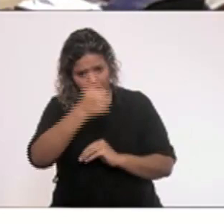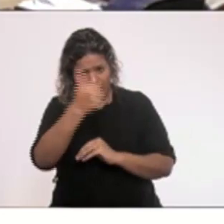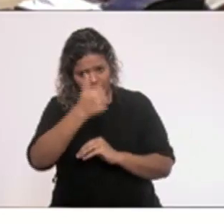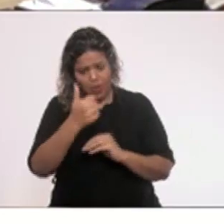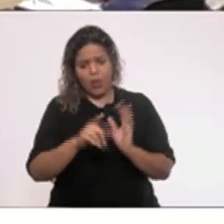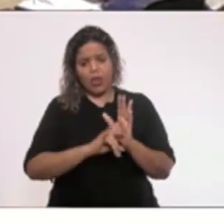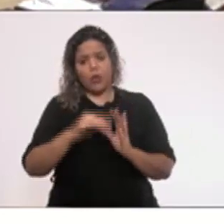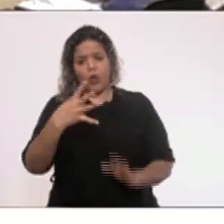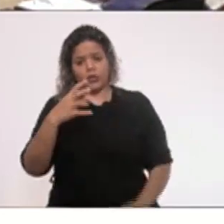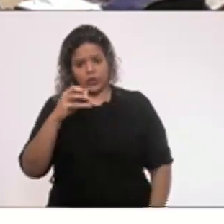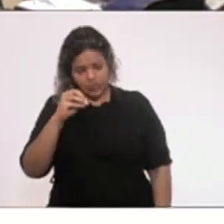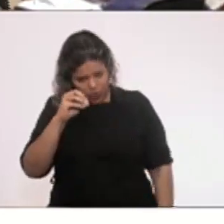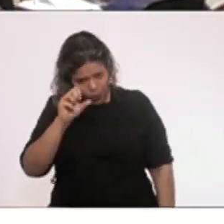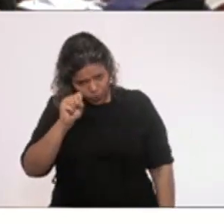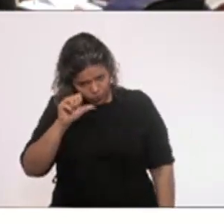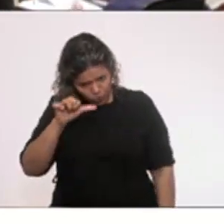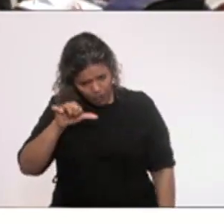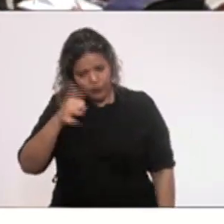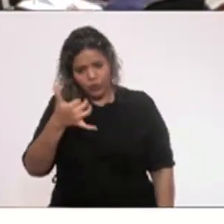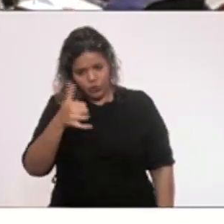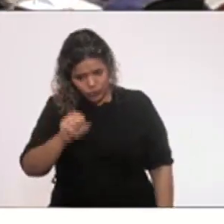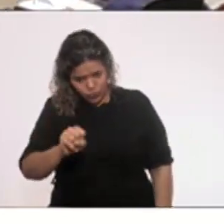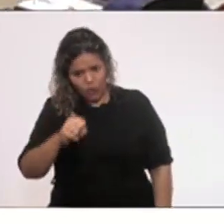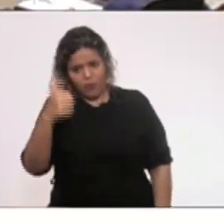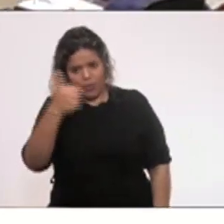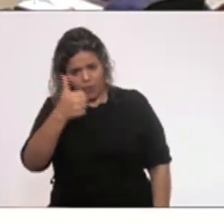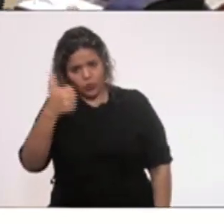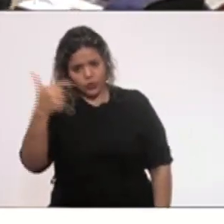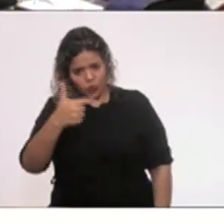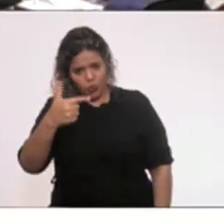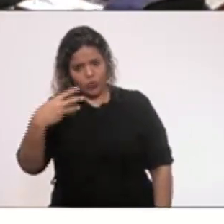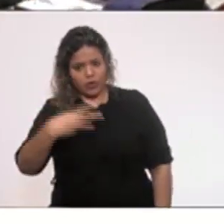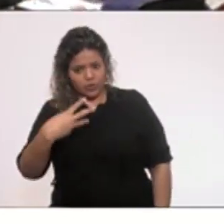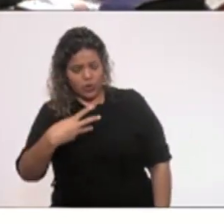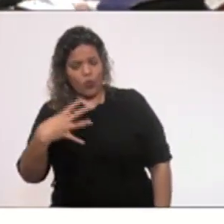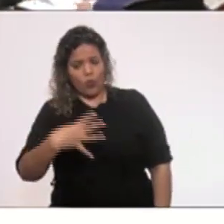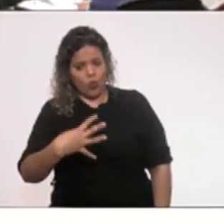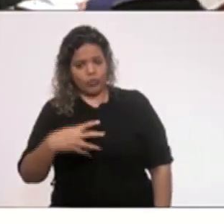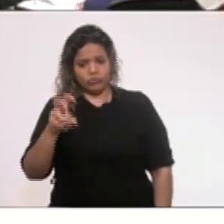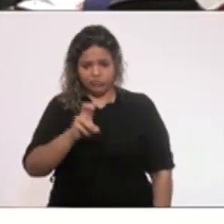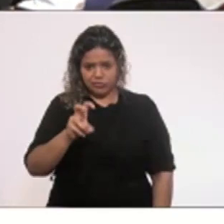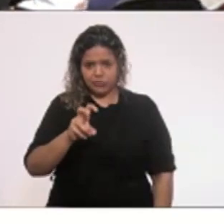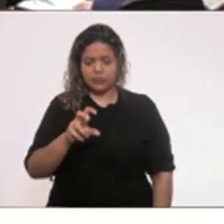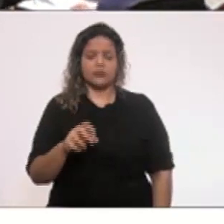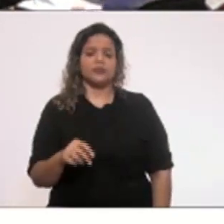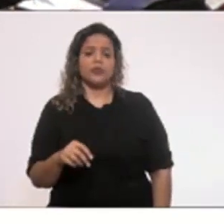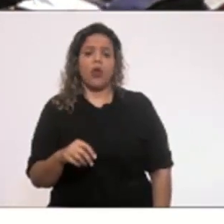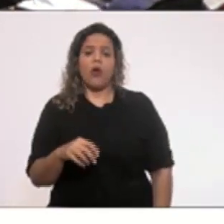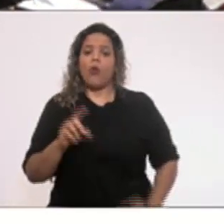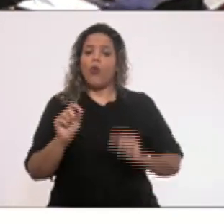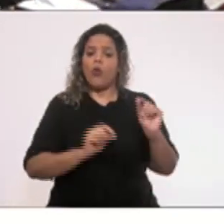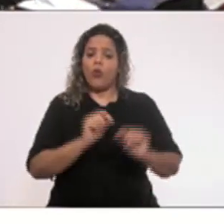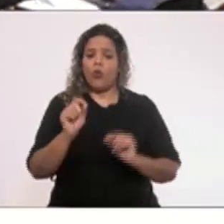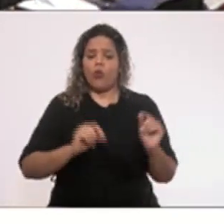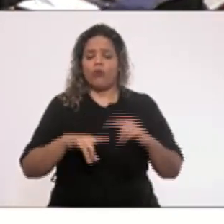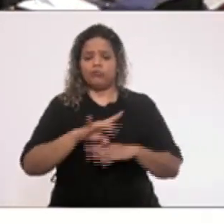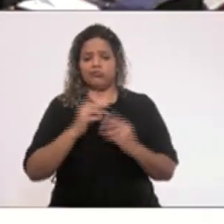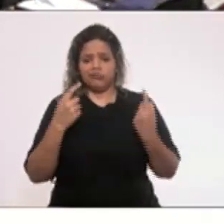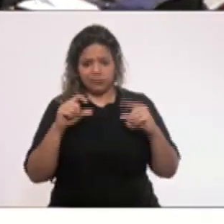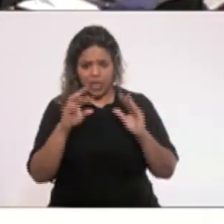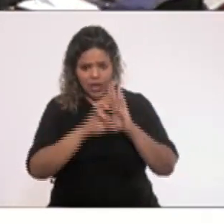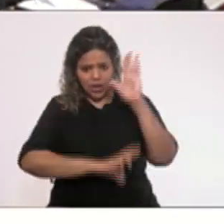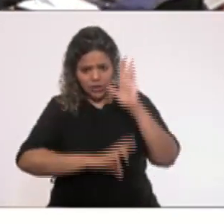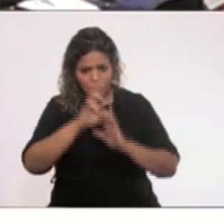de lei 4089/2018, parágrafos 1º, 2º, 3º, 4º e 5º, no que terão a seguinte